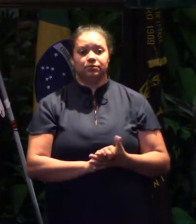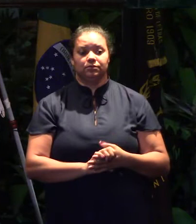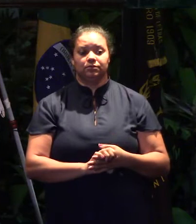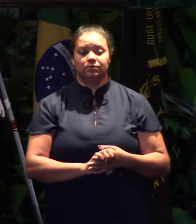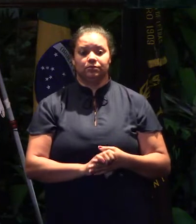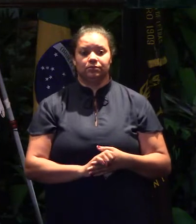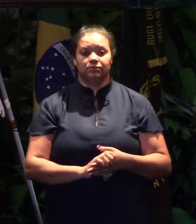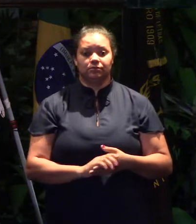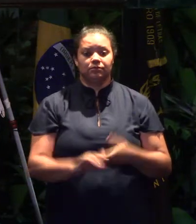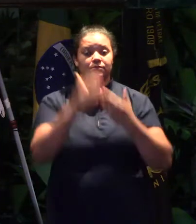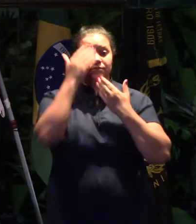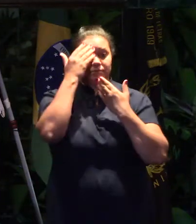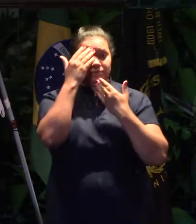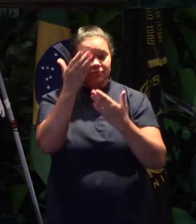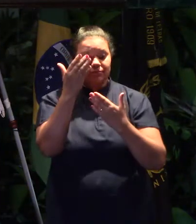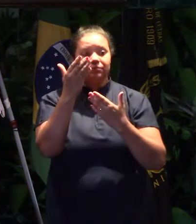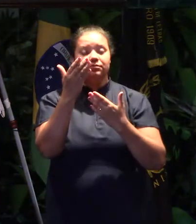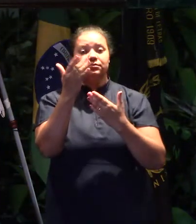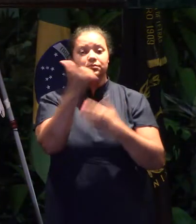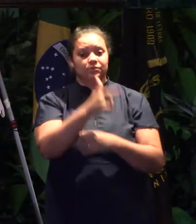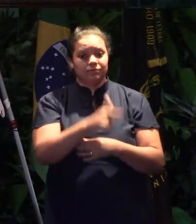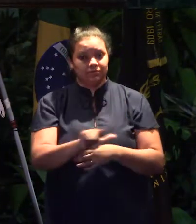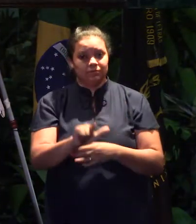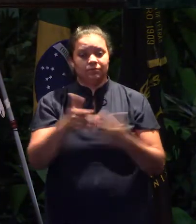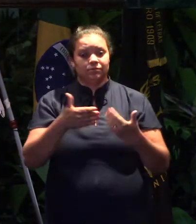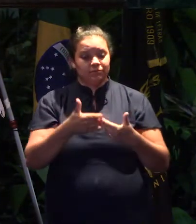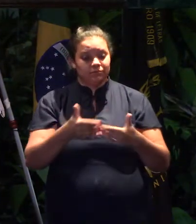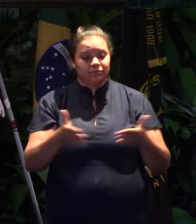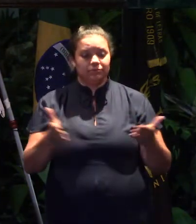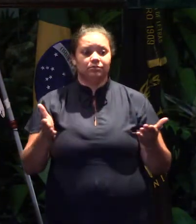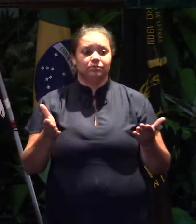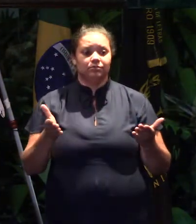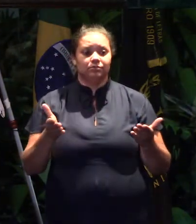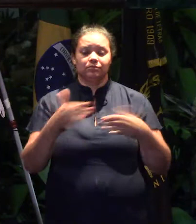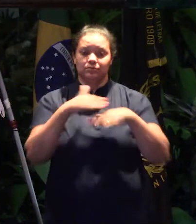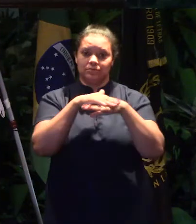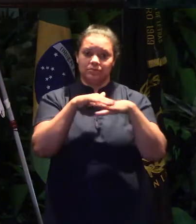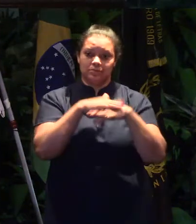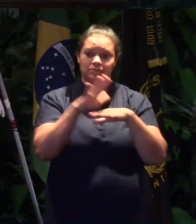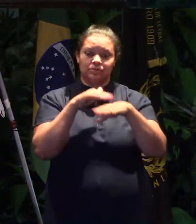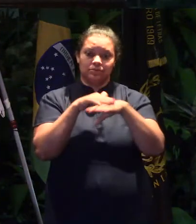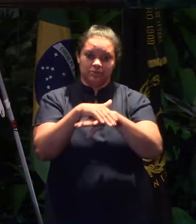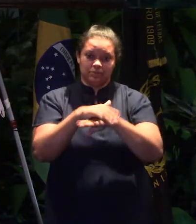Então, agradecendo mais uma vez a presença de todos, vamos abrir aqui a nossa conversa dessa